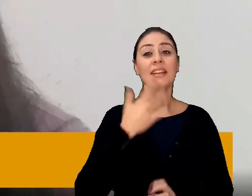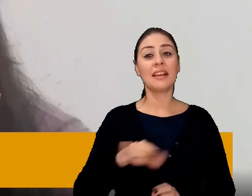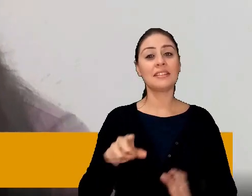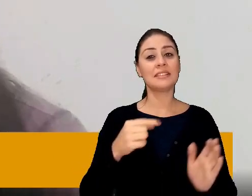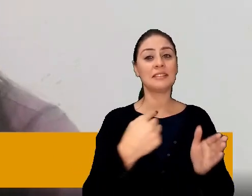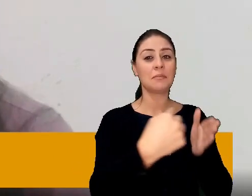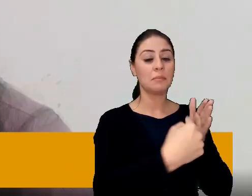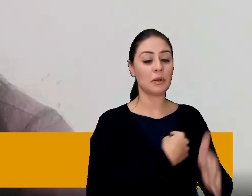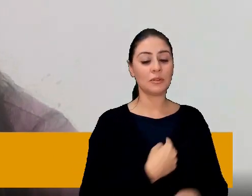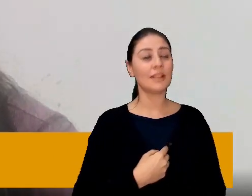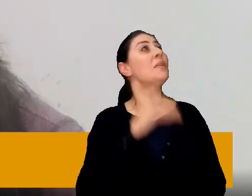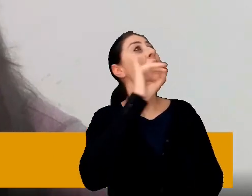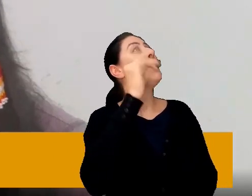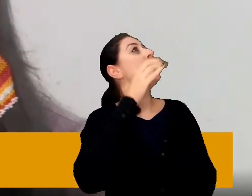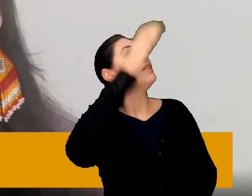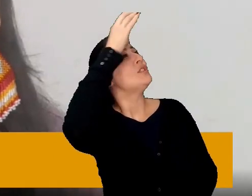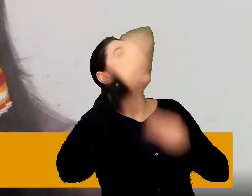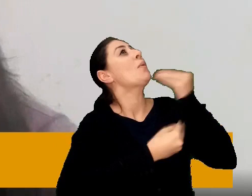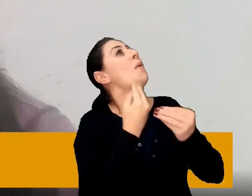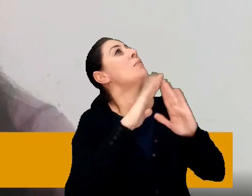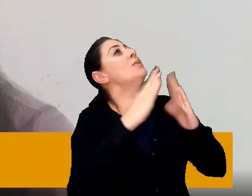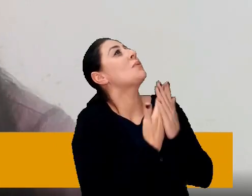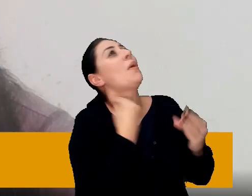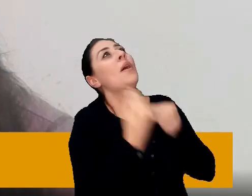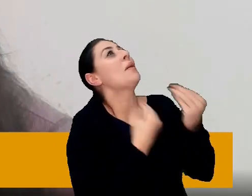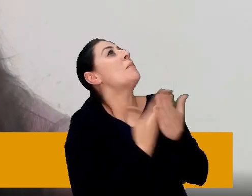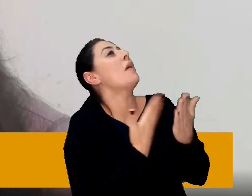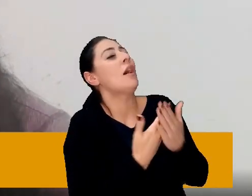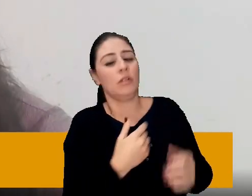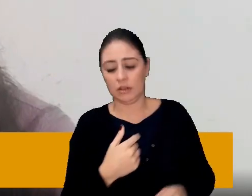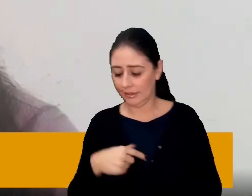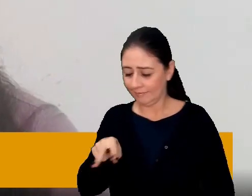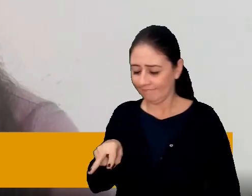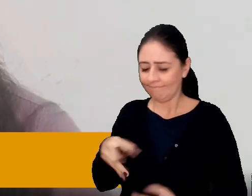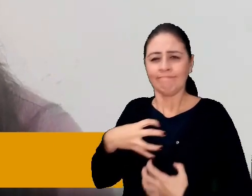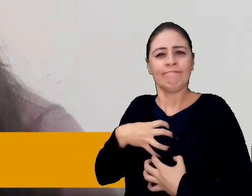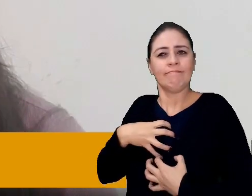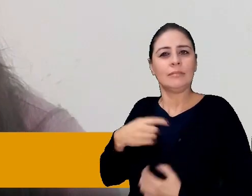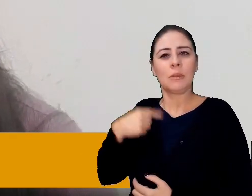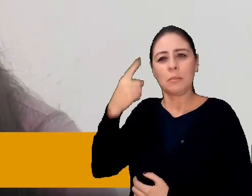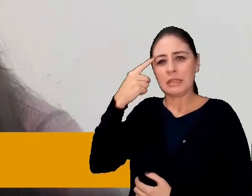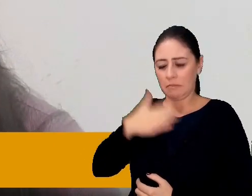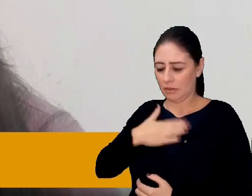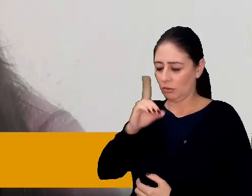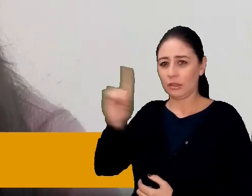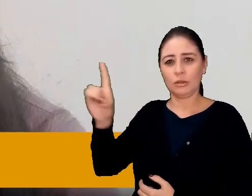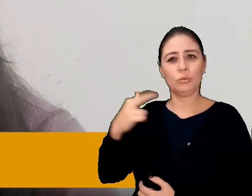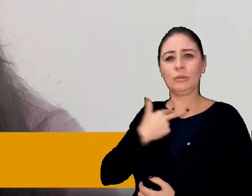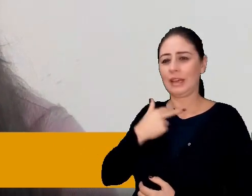Oca. Oi, tia, como que foi tua escola? Como que foi tua aula? Então eu pensei assim, meu